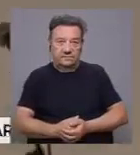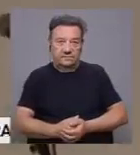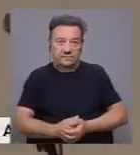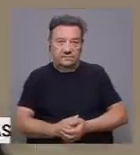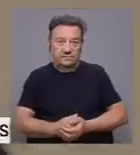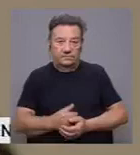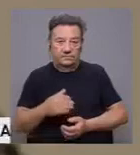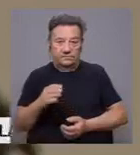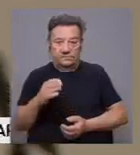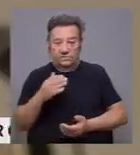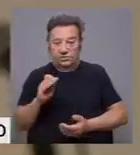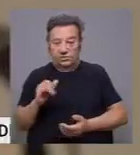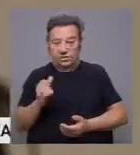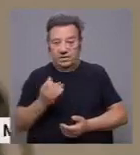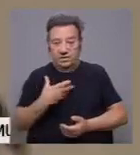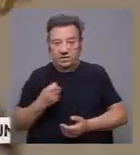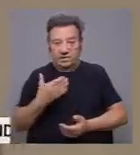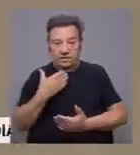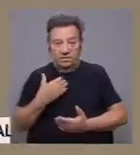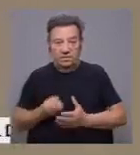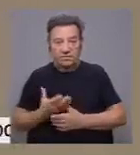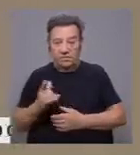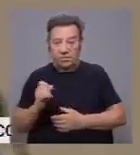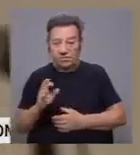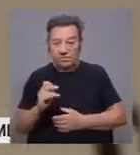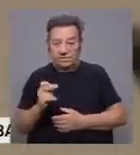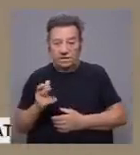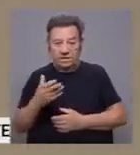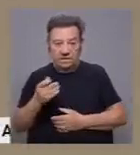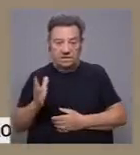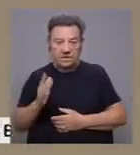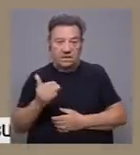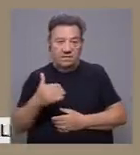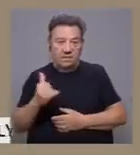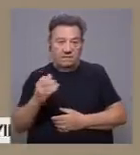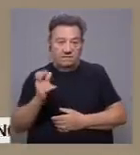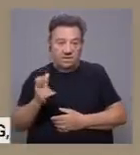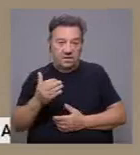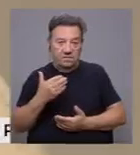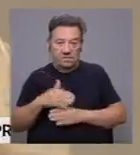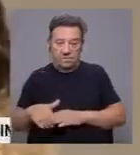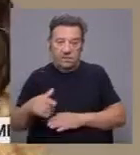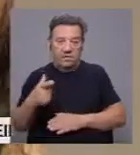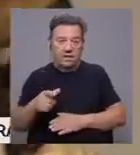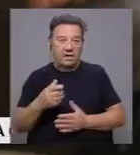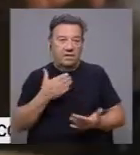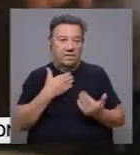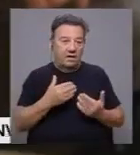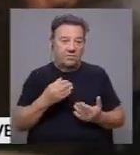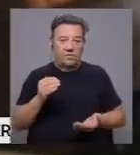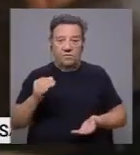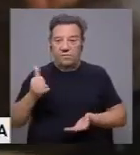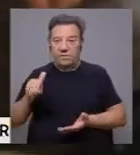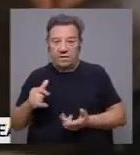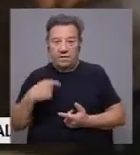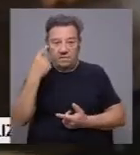A Jangada Teatro nasceu em Lousada, tem mais de 2 décadas de palco. Mistura teatro, manipulação de marionetas, uso